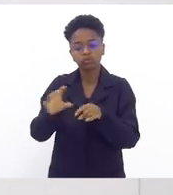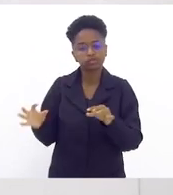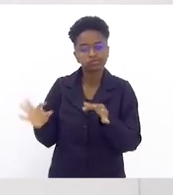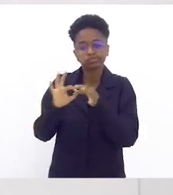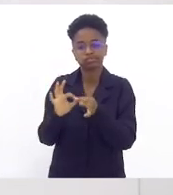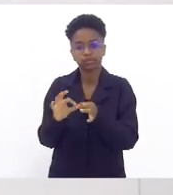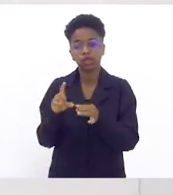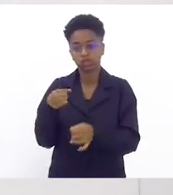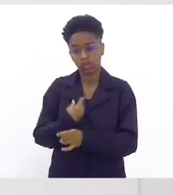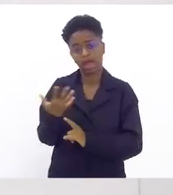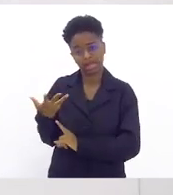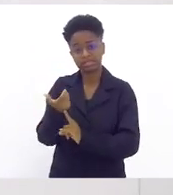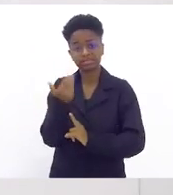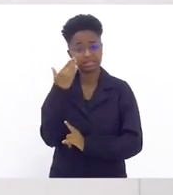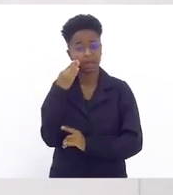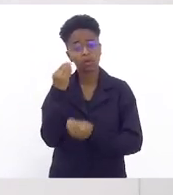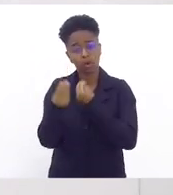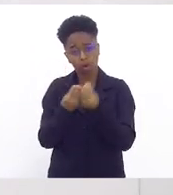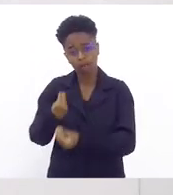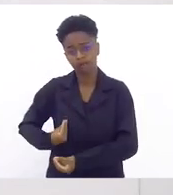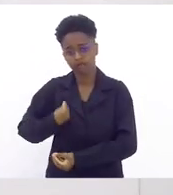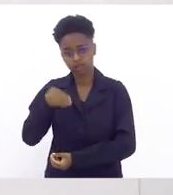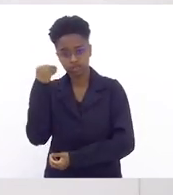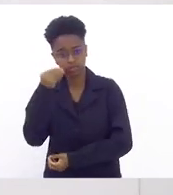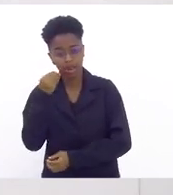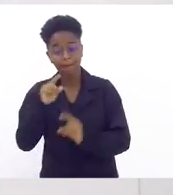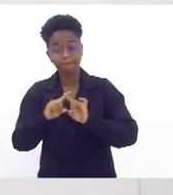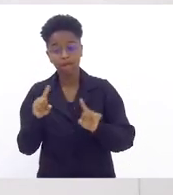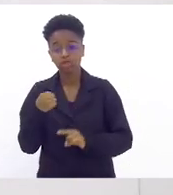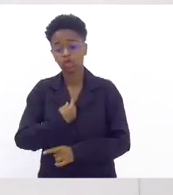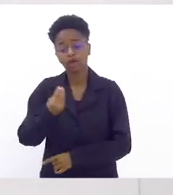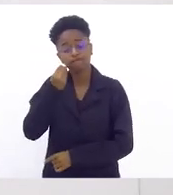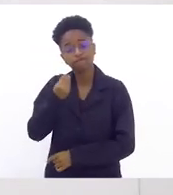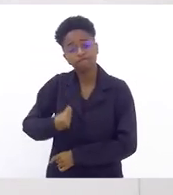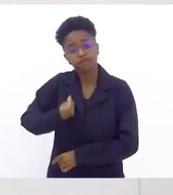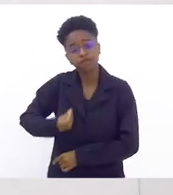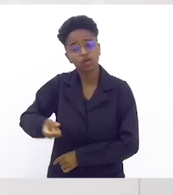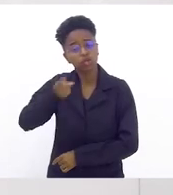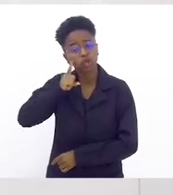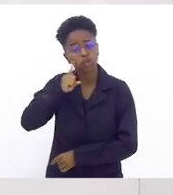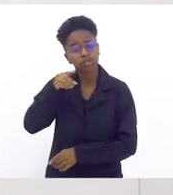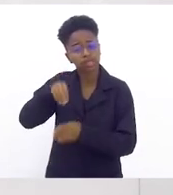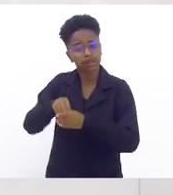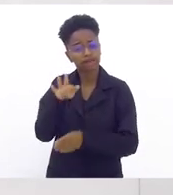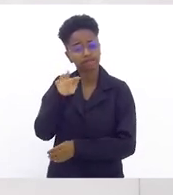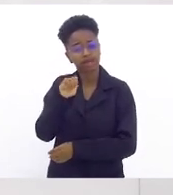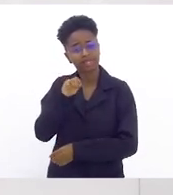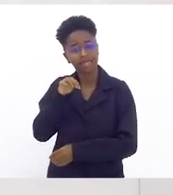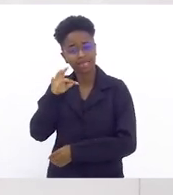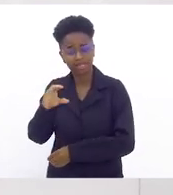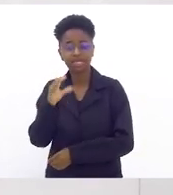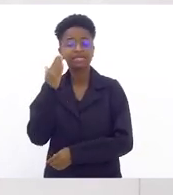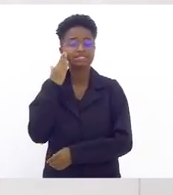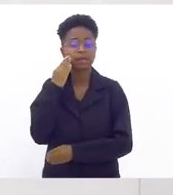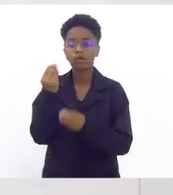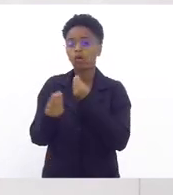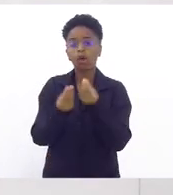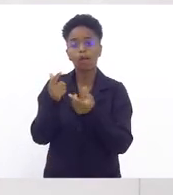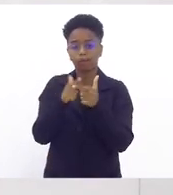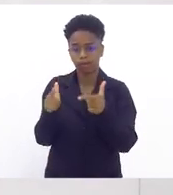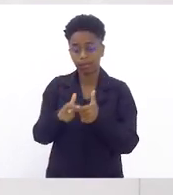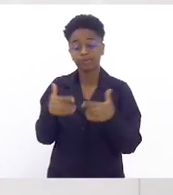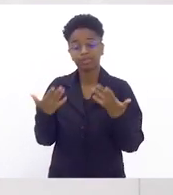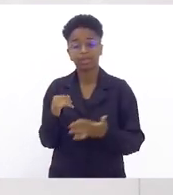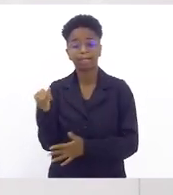a gente que artista sabe na pele o que tá passando Mas acima de tudo só a gente que viveu na FAETEC diariamente sabe o que estava sabendo que tá passando então